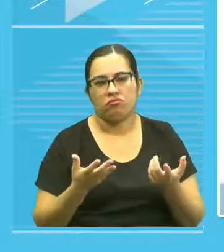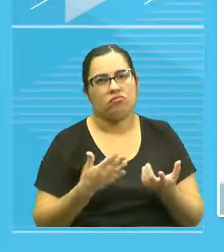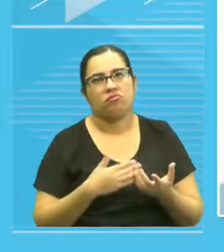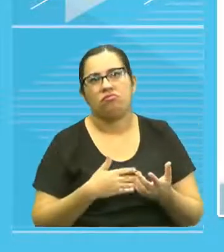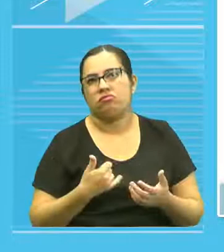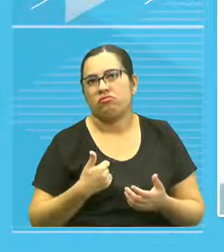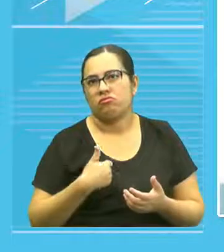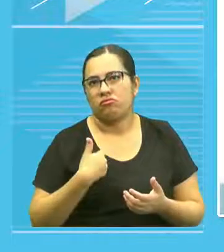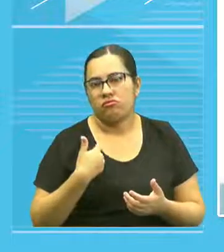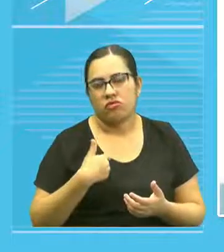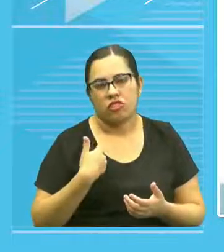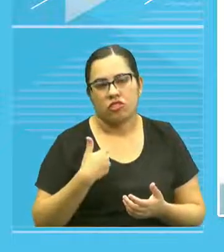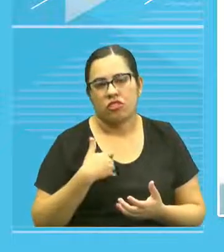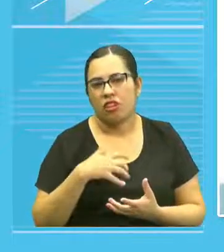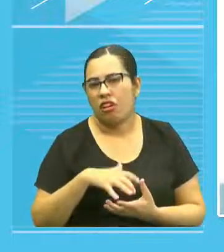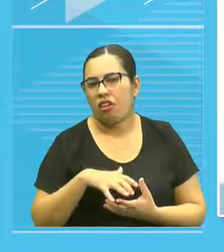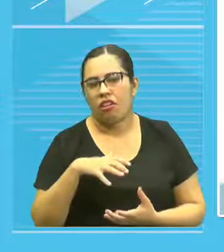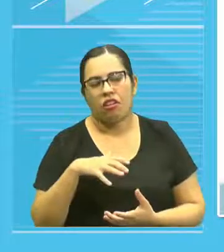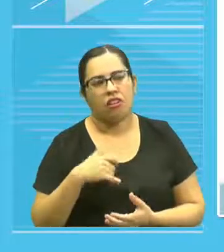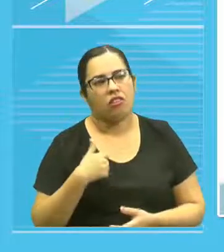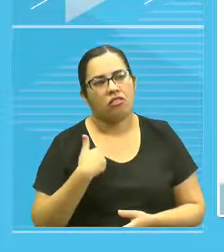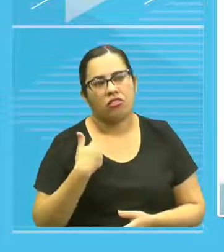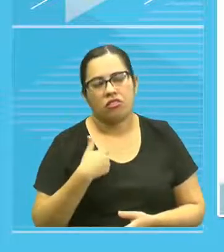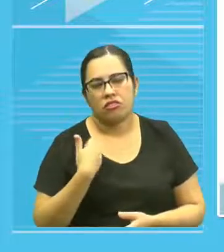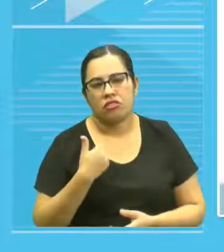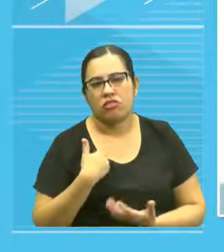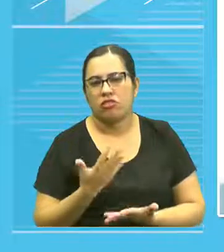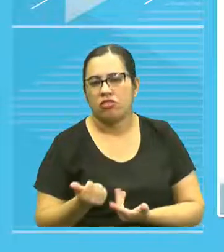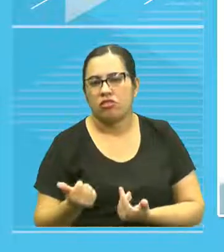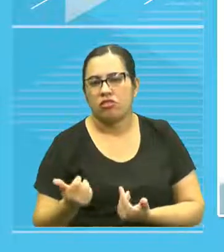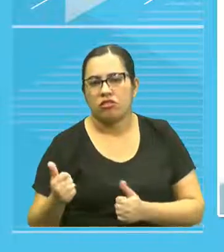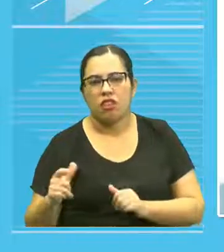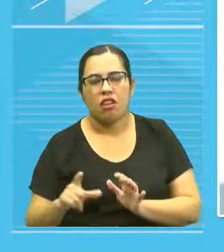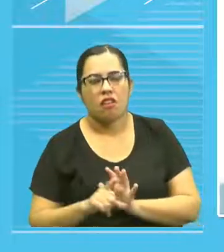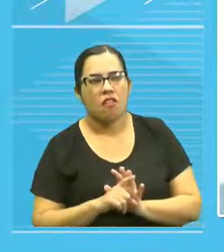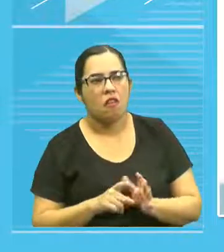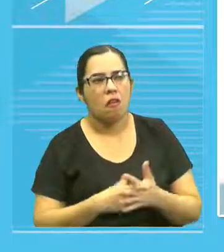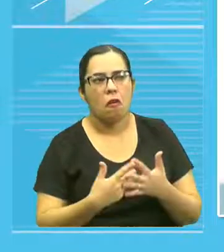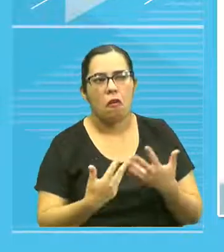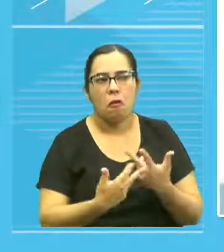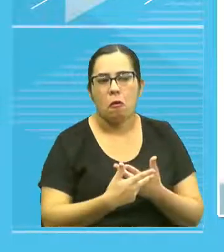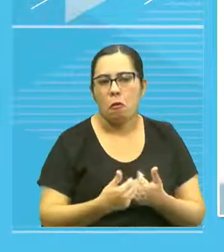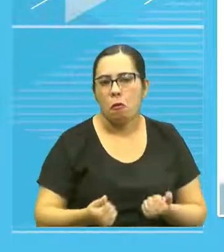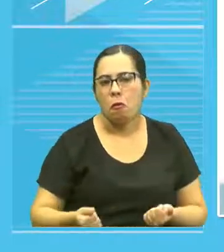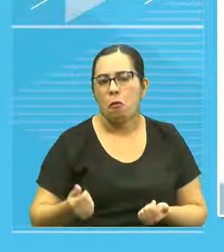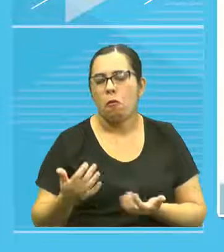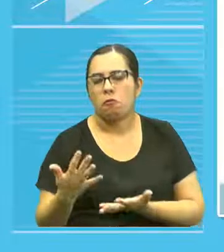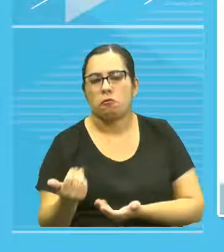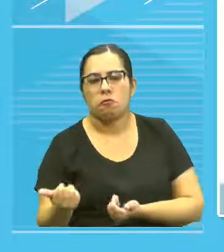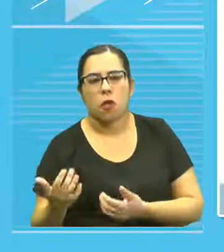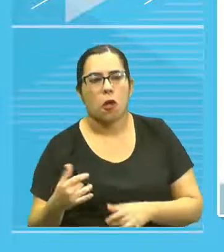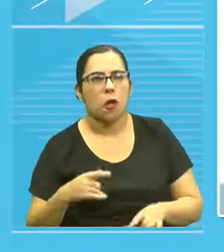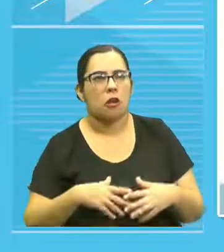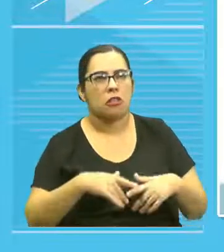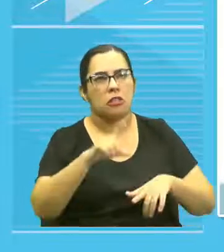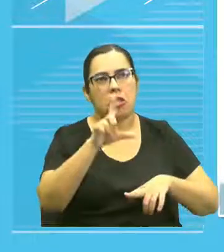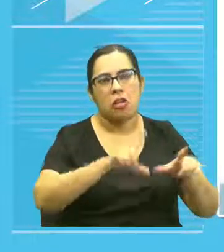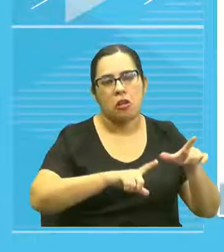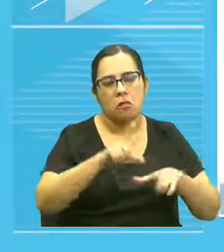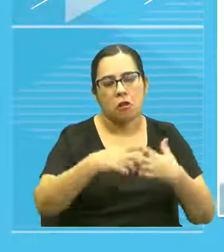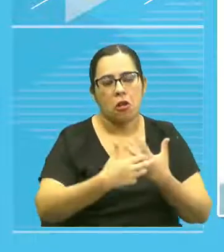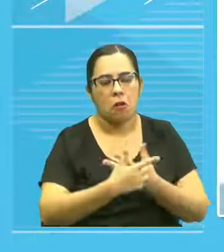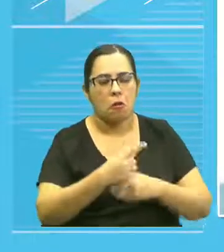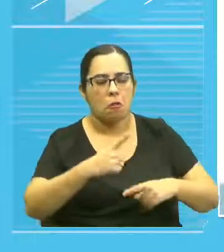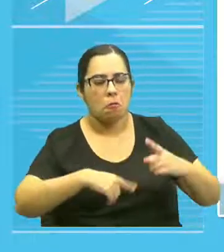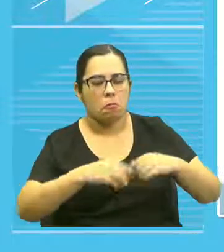ou alguma coisa que envolva adolescente Jó objetos violência porque em se tratando de televisão de um objeto de uma mesa de